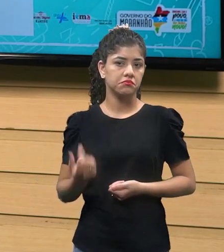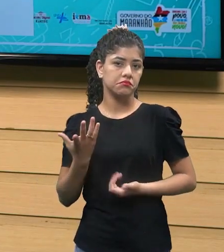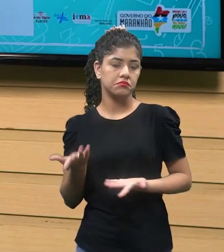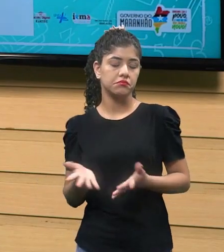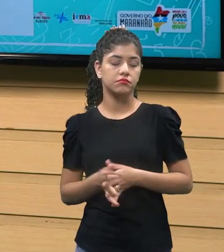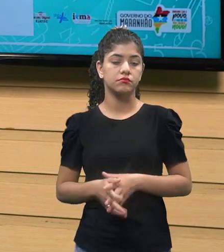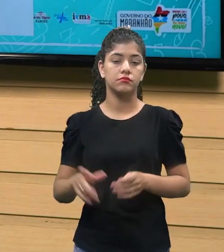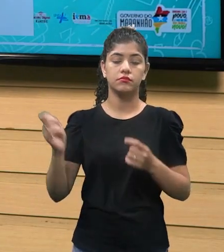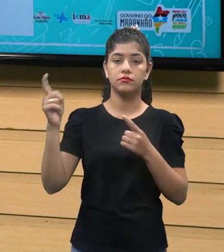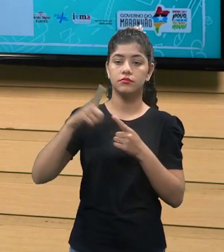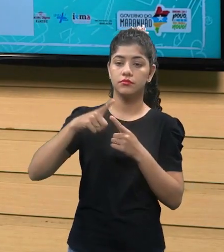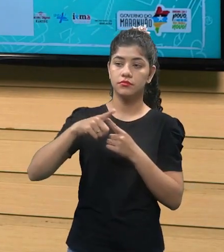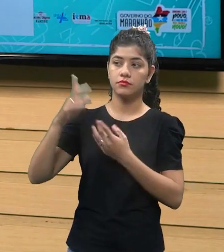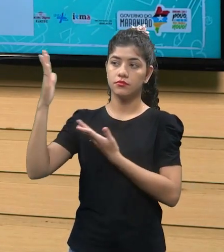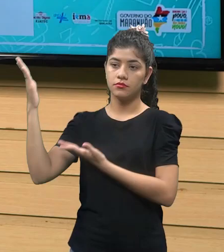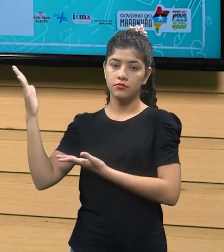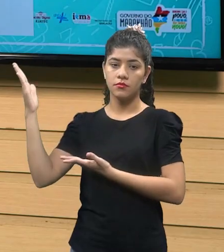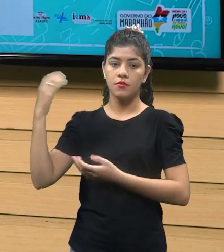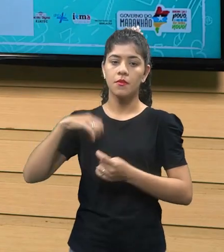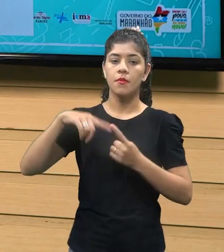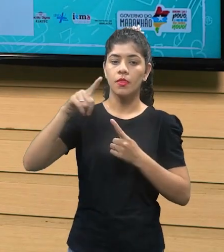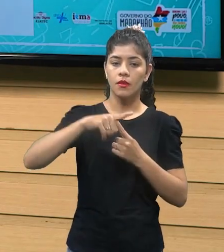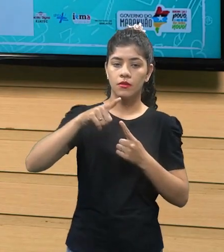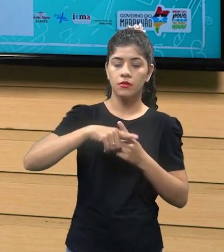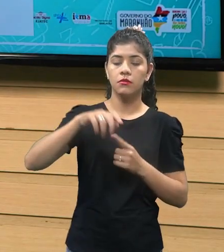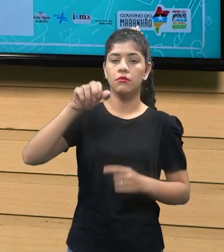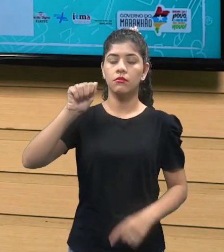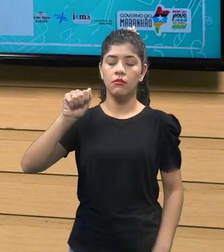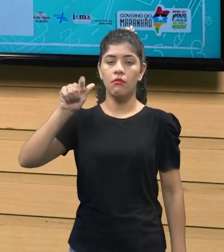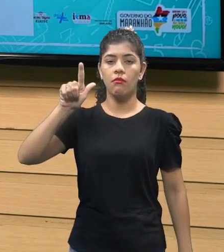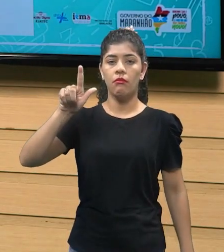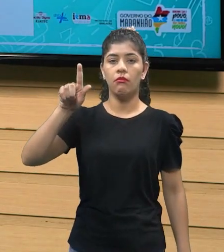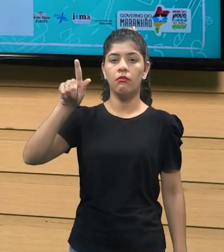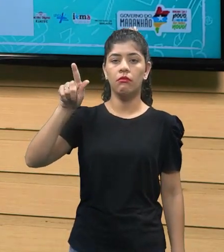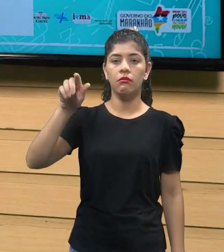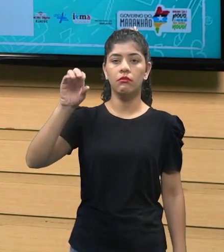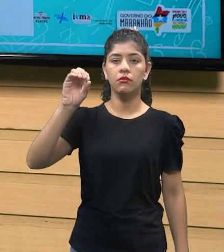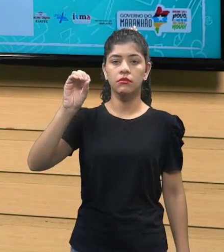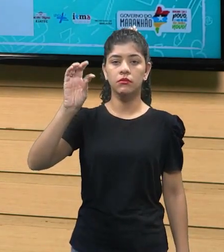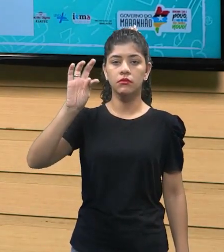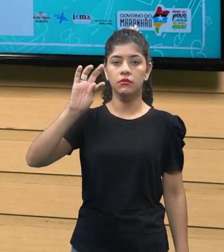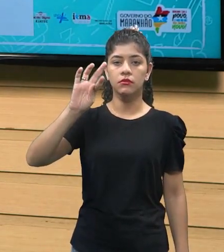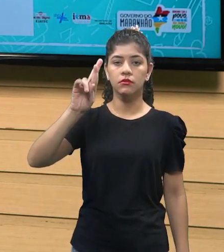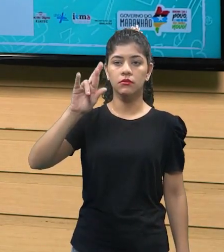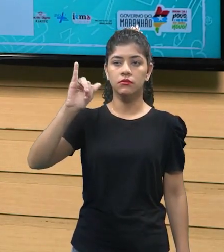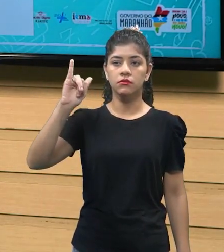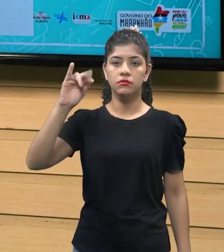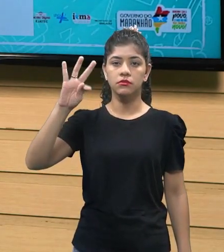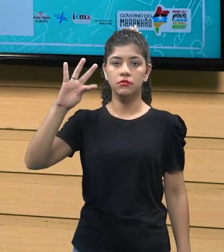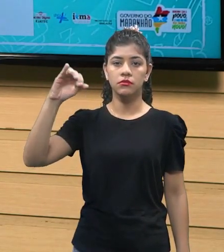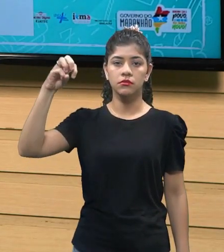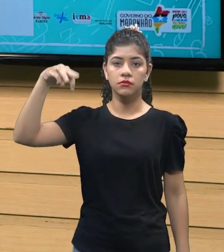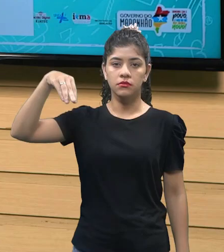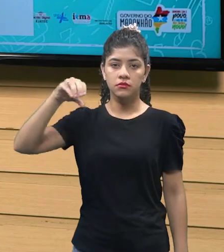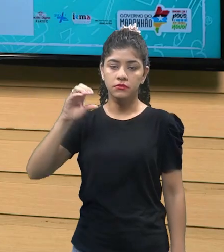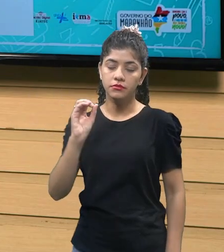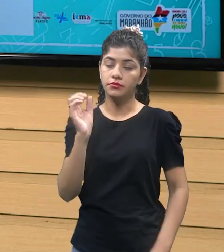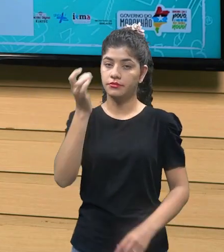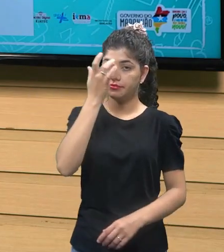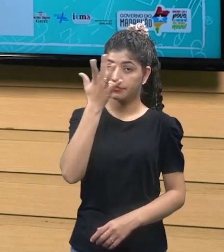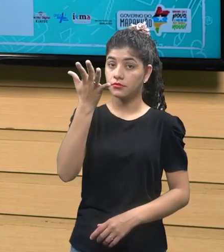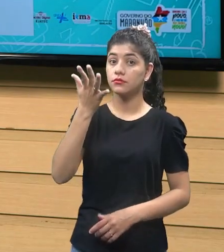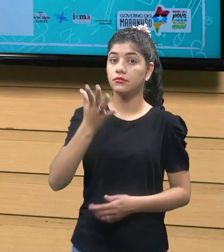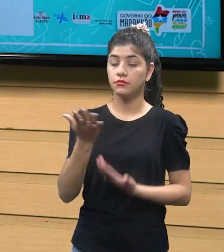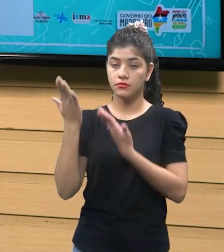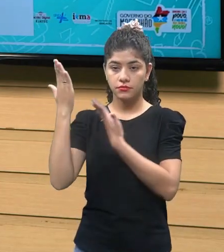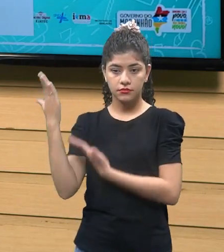Esse fluxograma é um tipo de algoritmo. E esse fluxograma bem simples, tá? Realmente